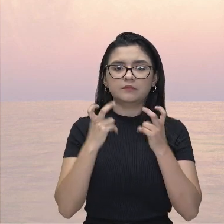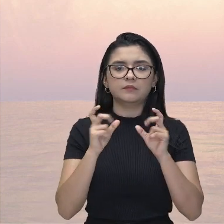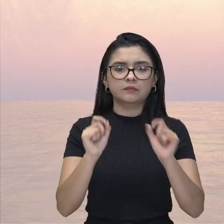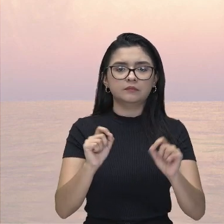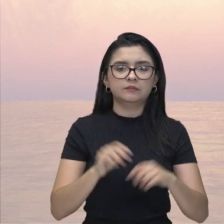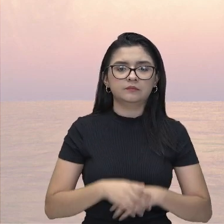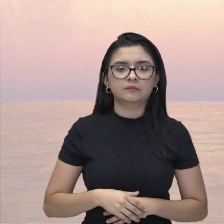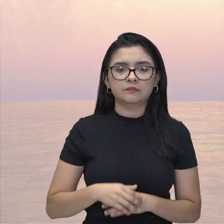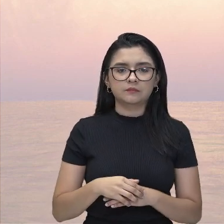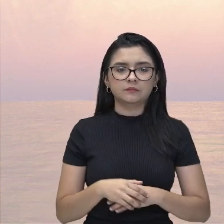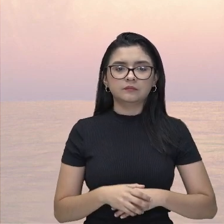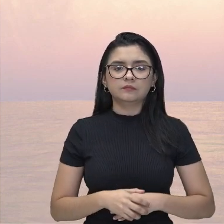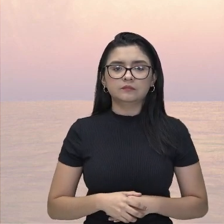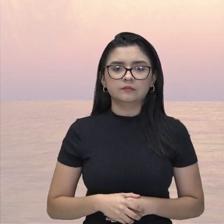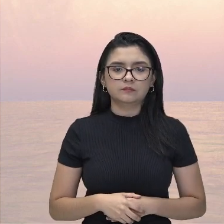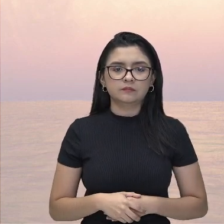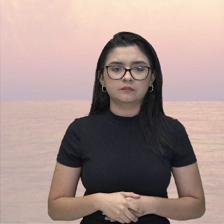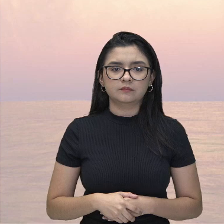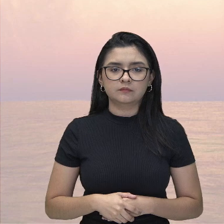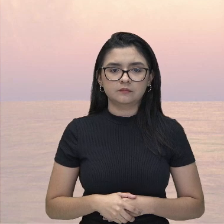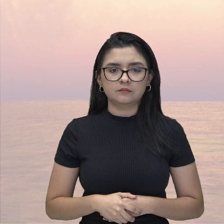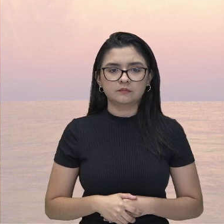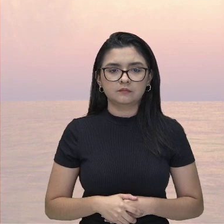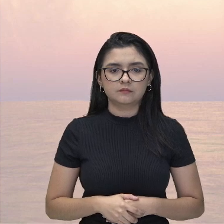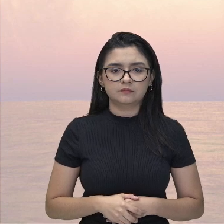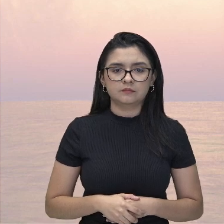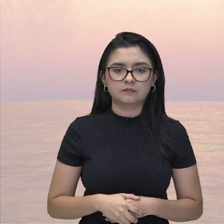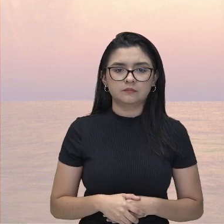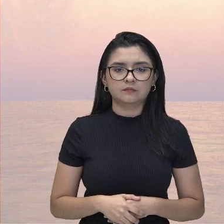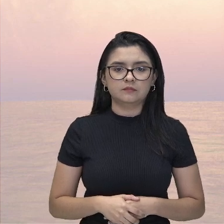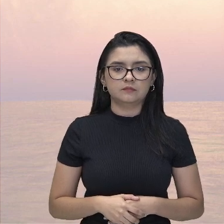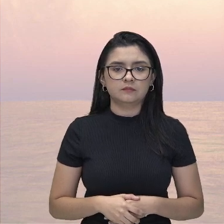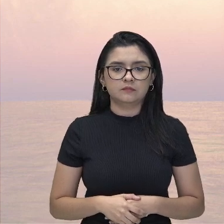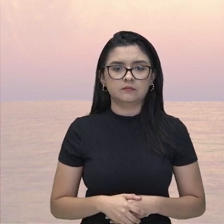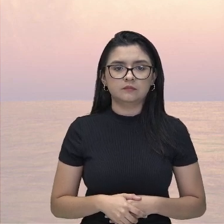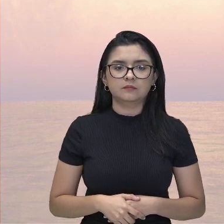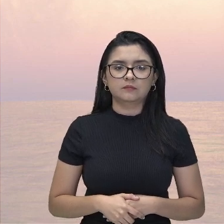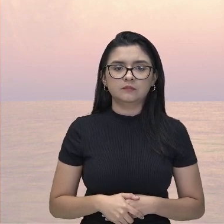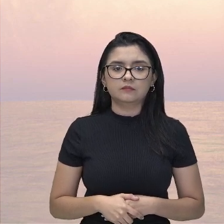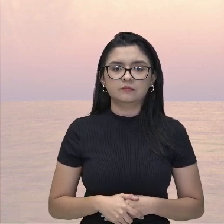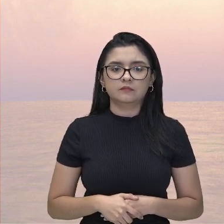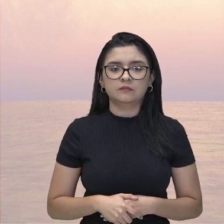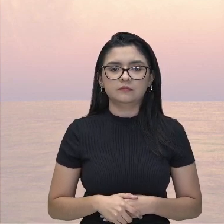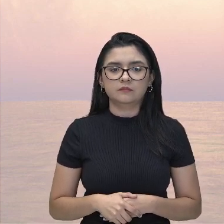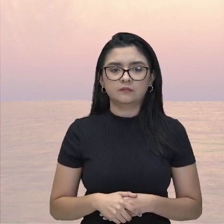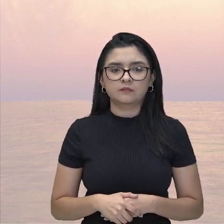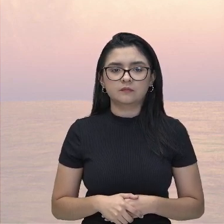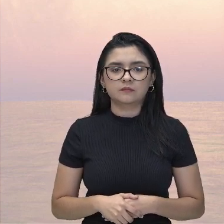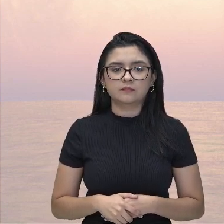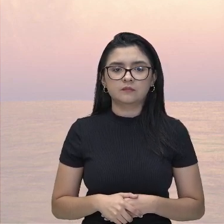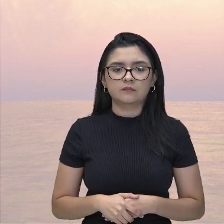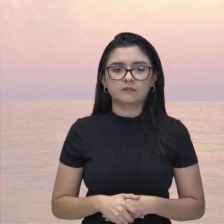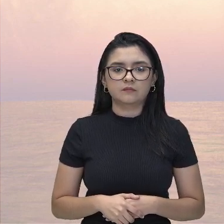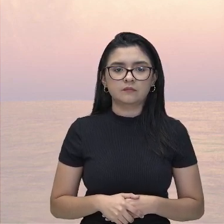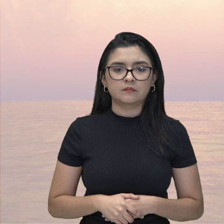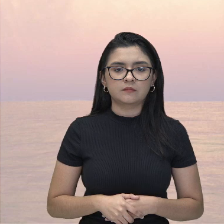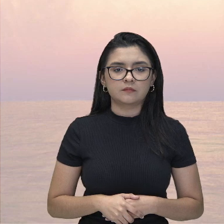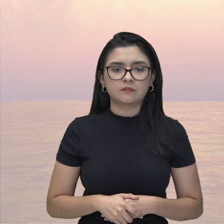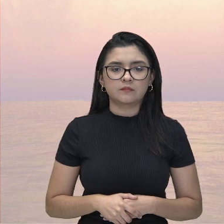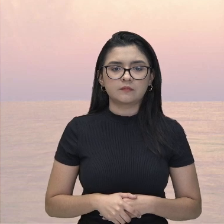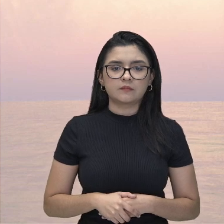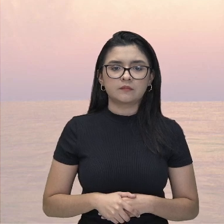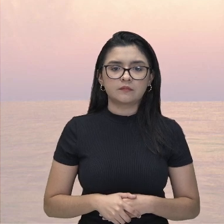mar honra al Dios de guerra Marte e El